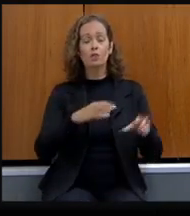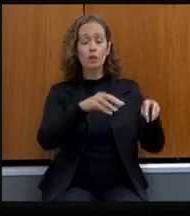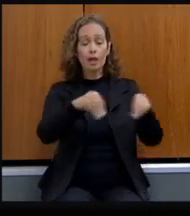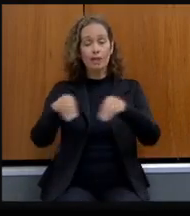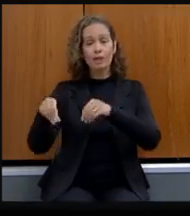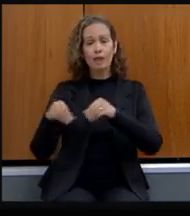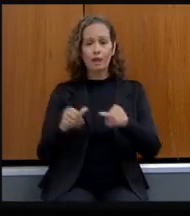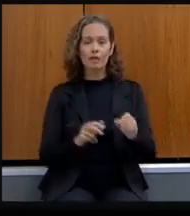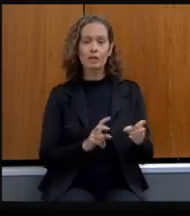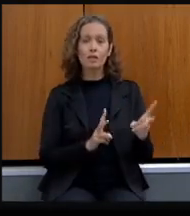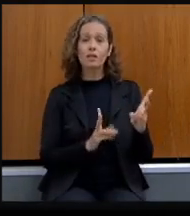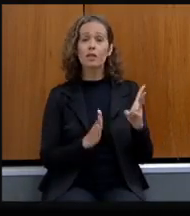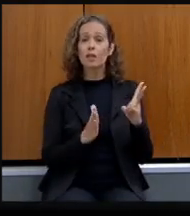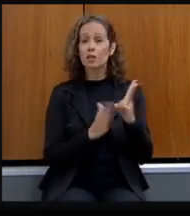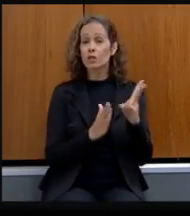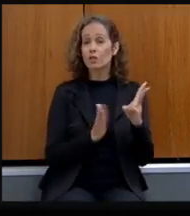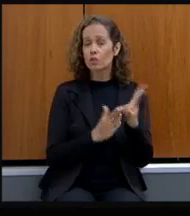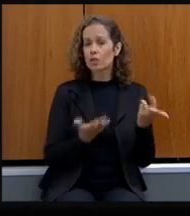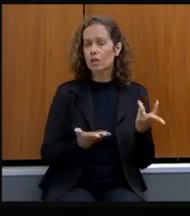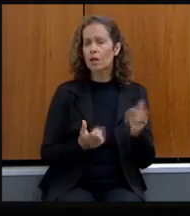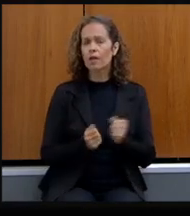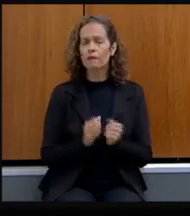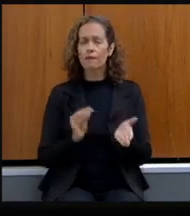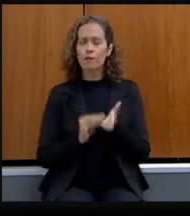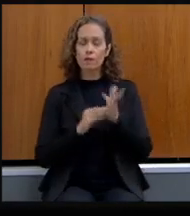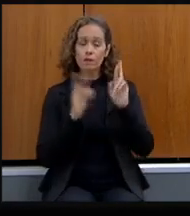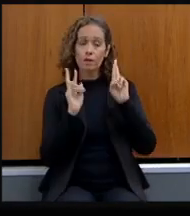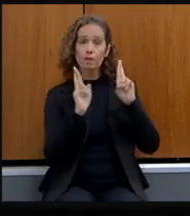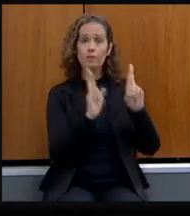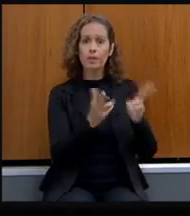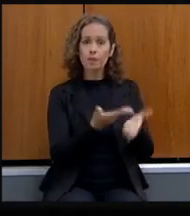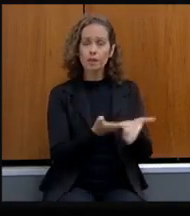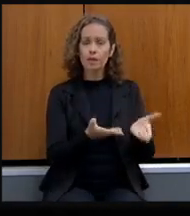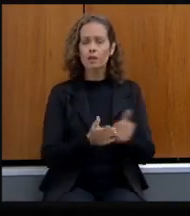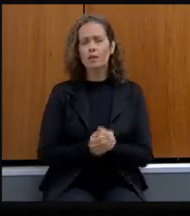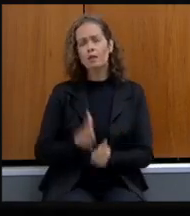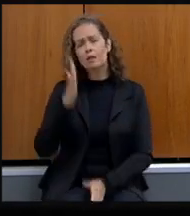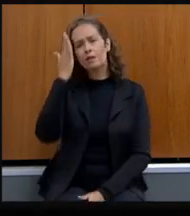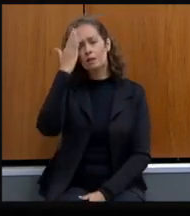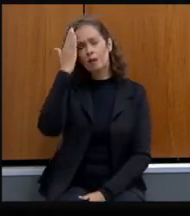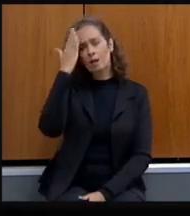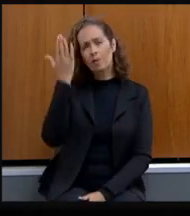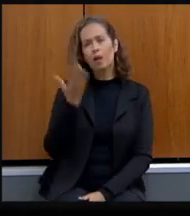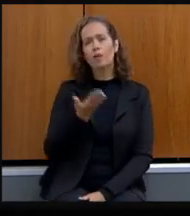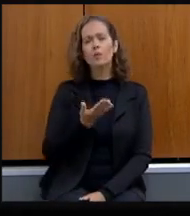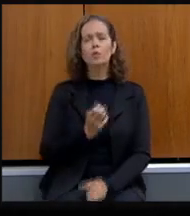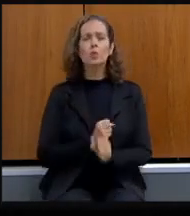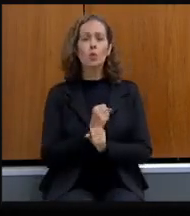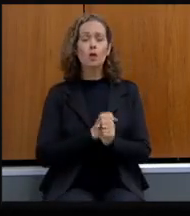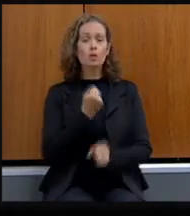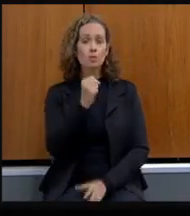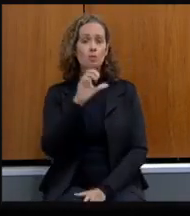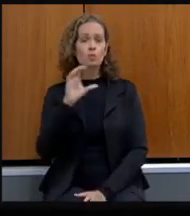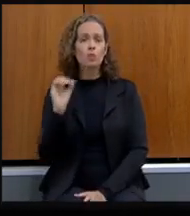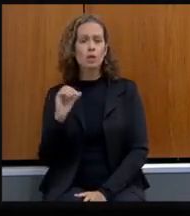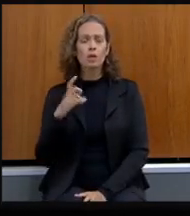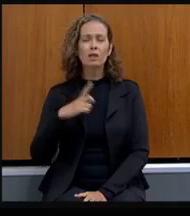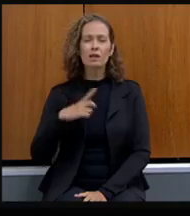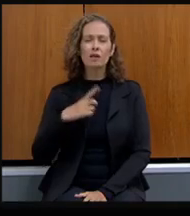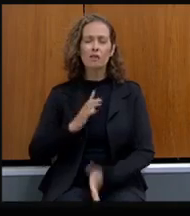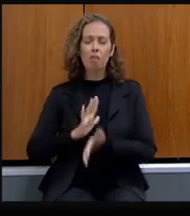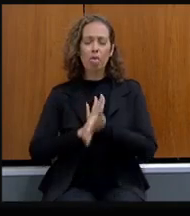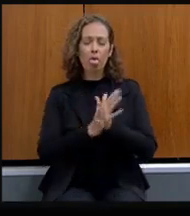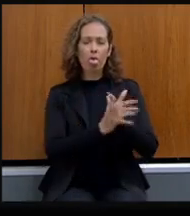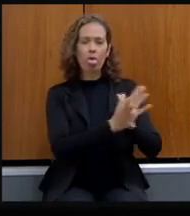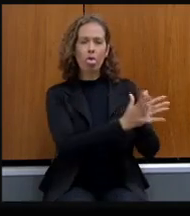de desrespeito aos povos indígenas e nós sabemos que na década de 80 ausência acabar seja um grande mas aqui